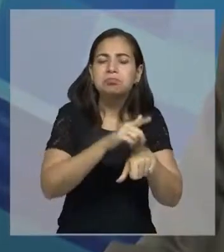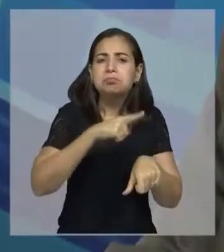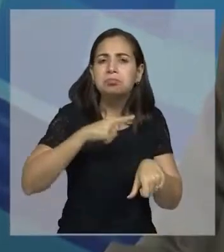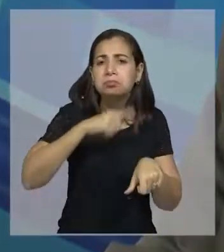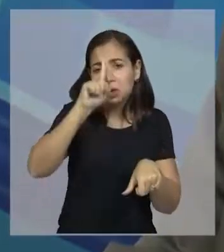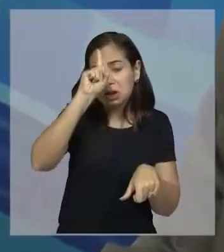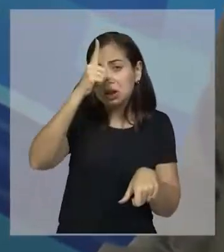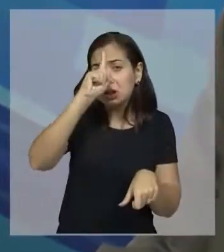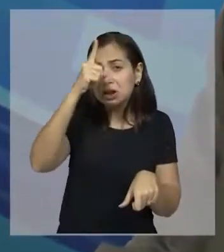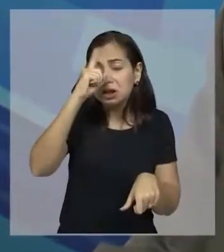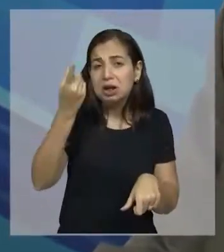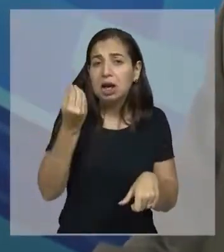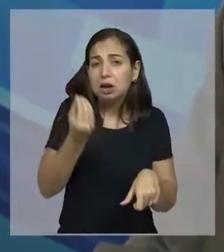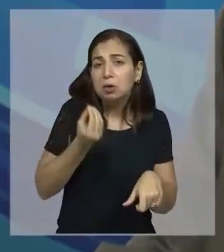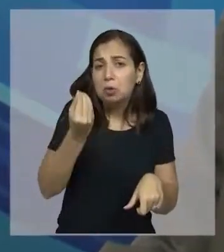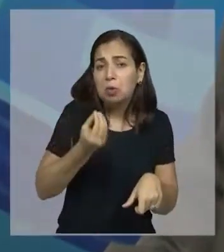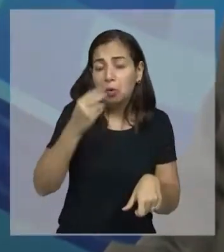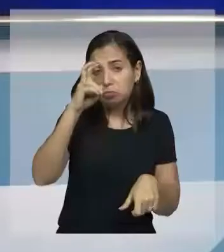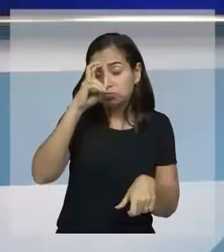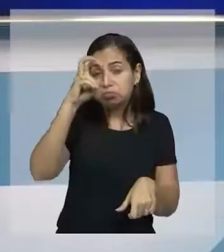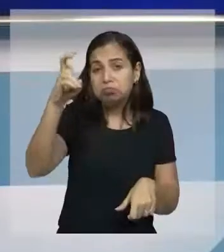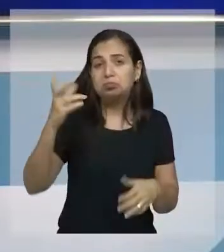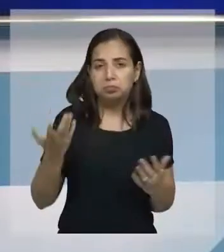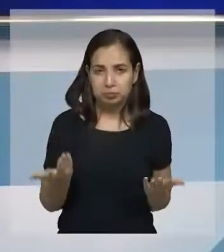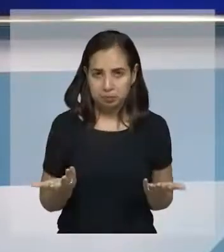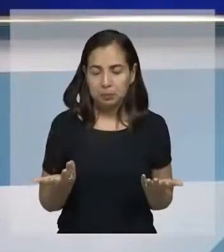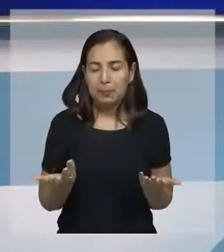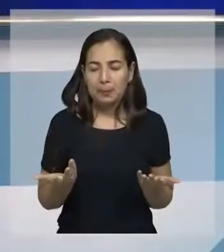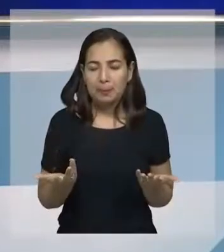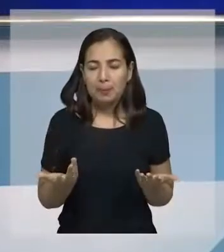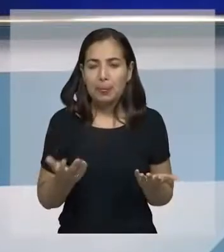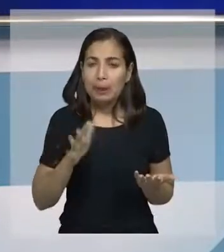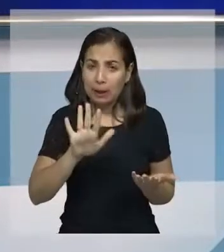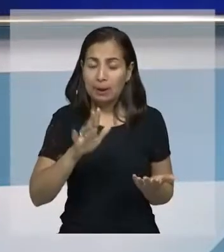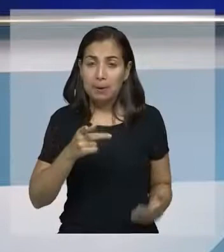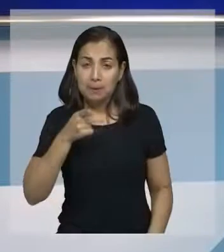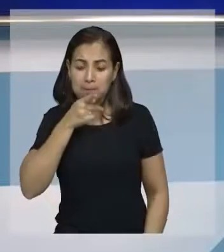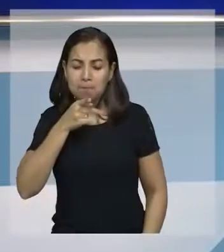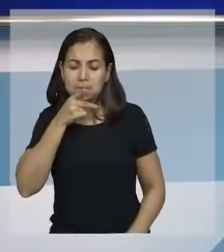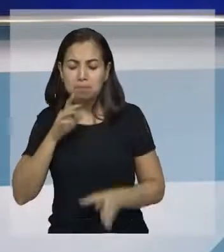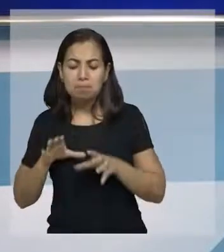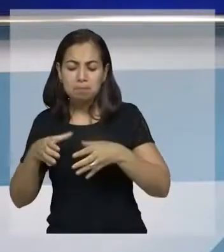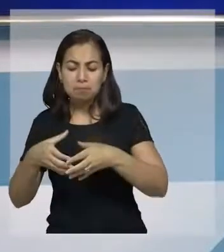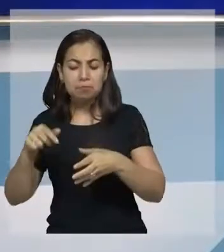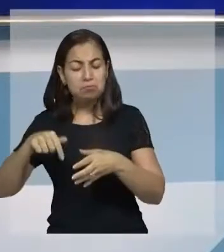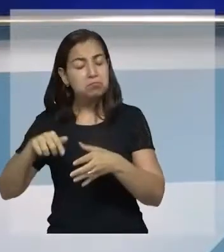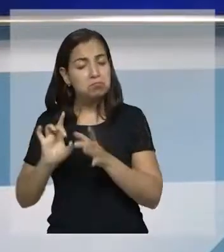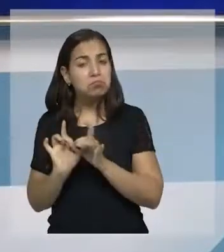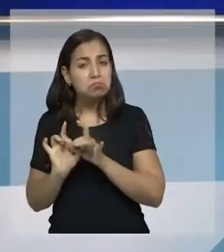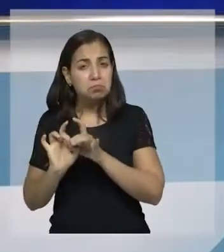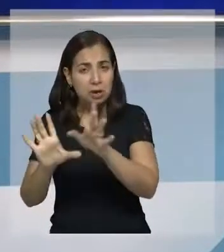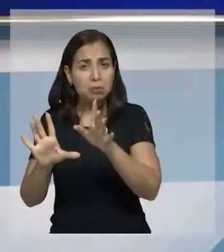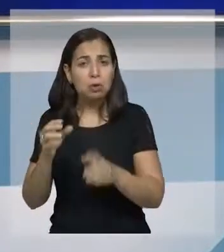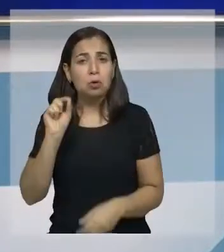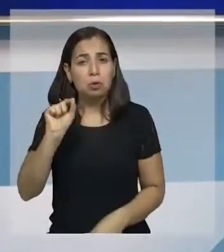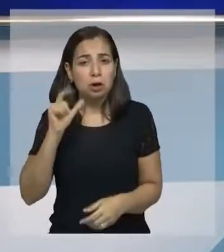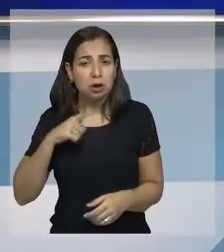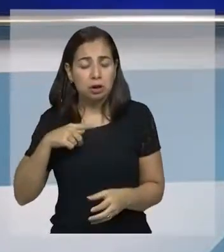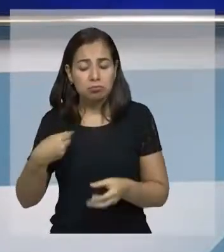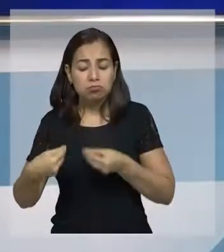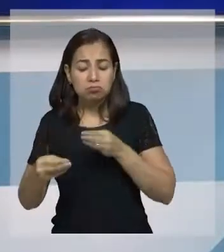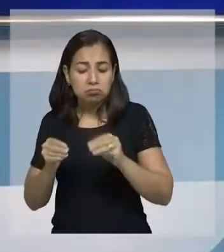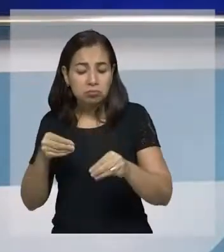dirigente. O parlamentarismo permite isto, que essa flexibilidade para encaminhamento de soluções